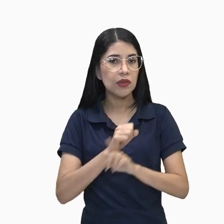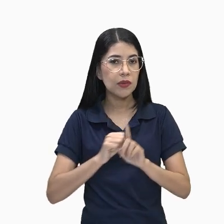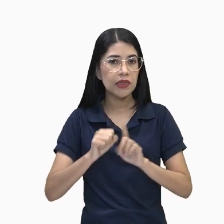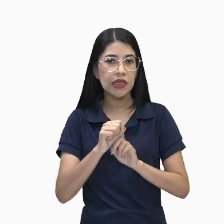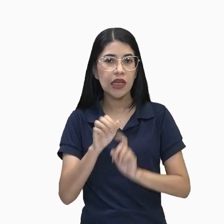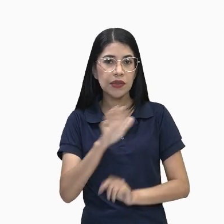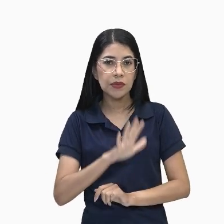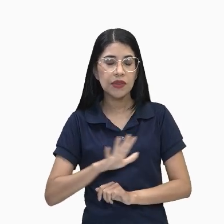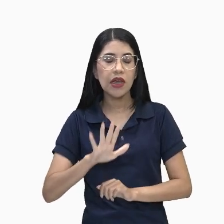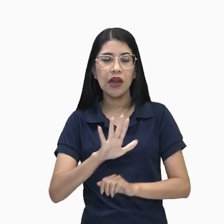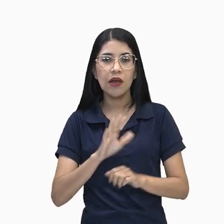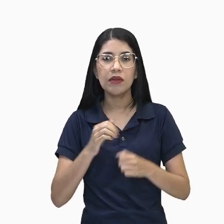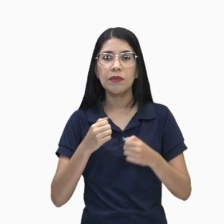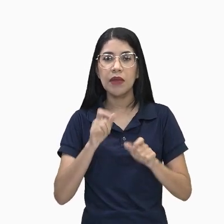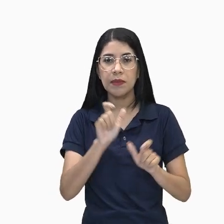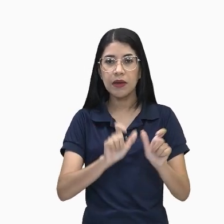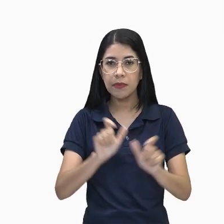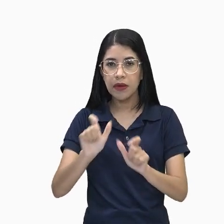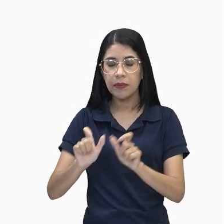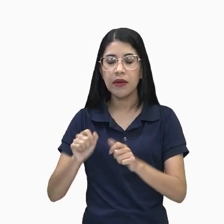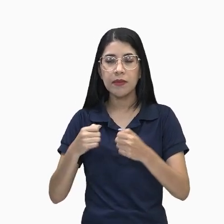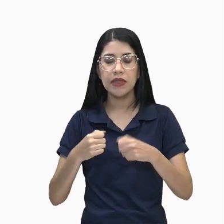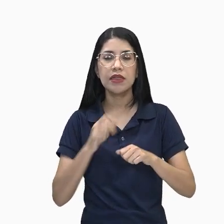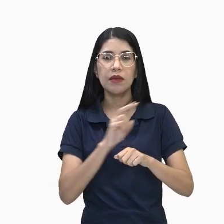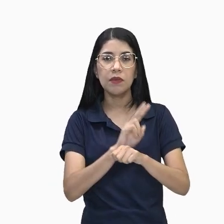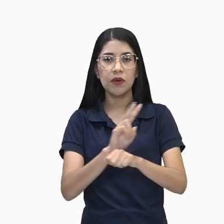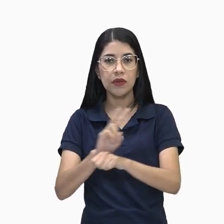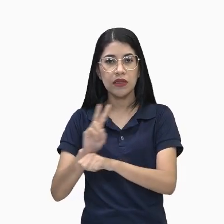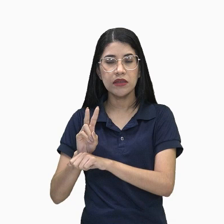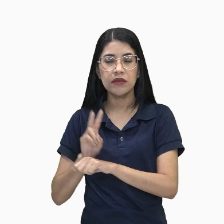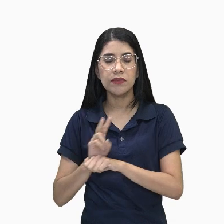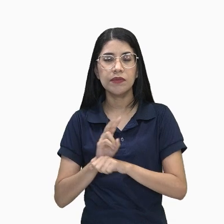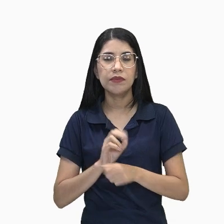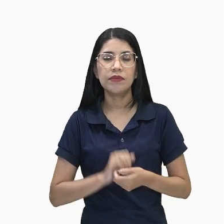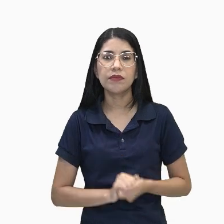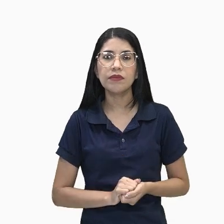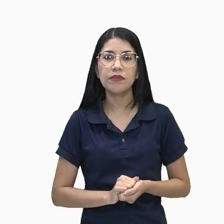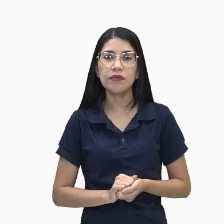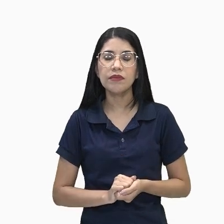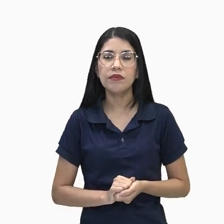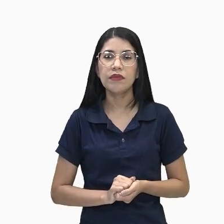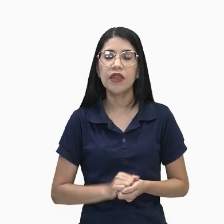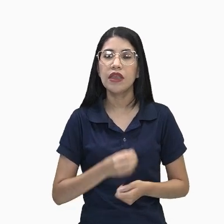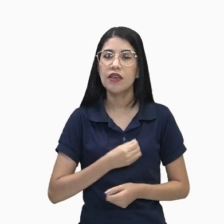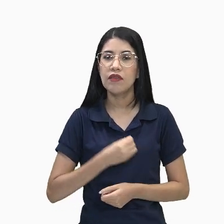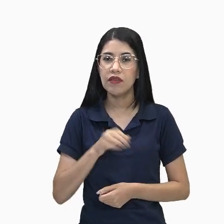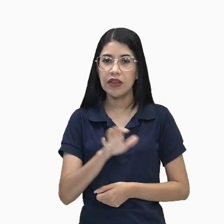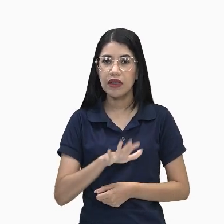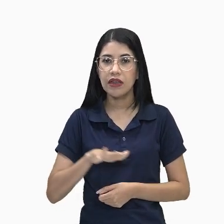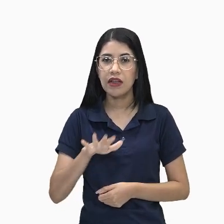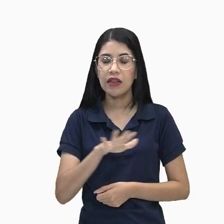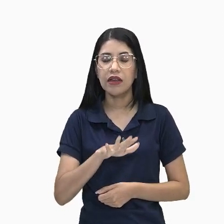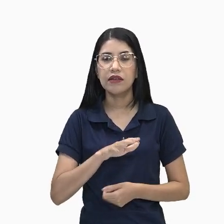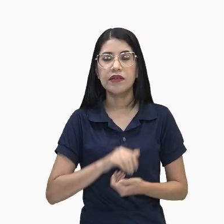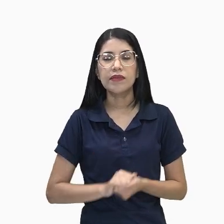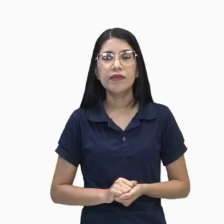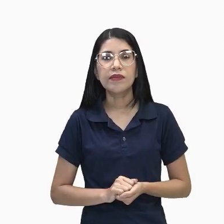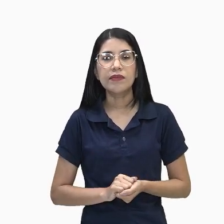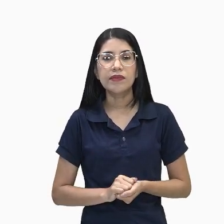dar proteção aos indivíduos, para dar proteção aos sujeitos, né, que vivem naquele determinado Estado.